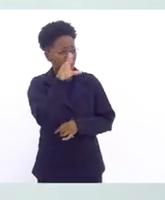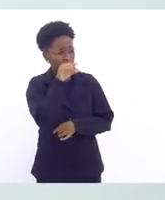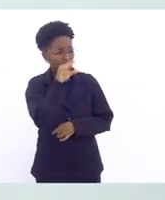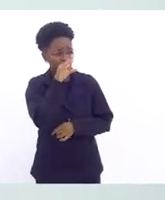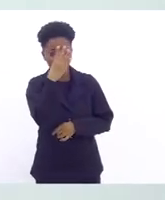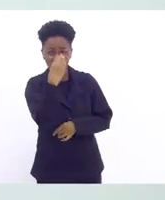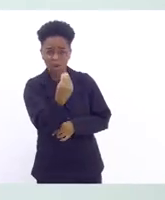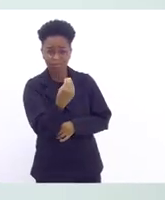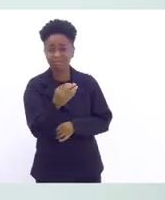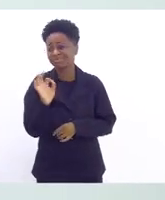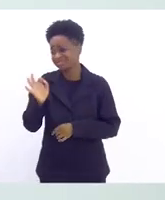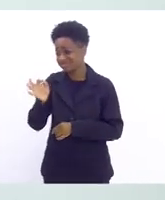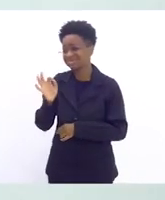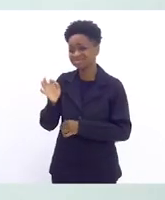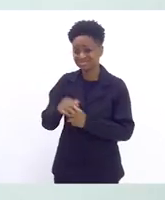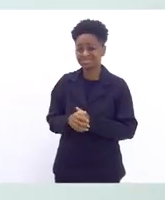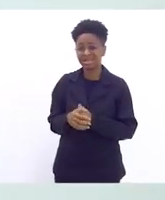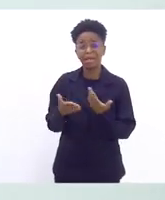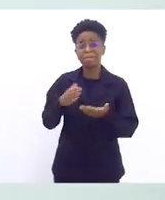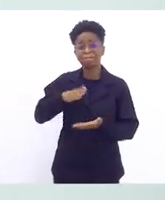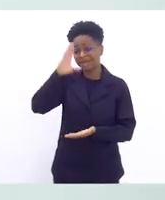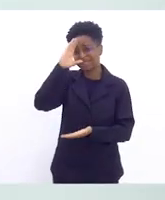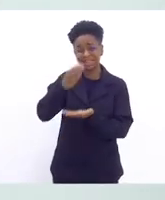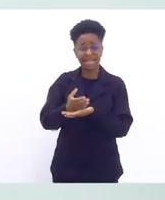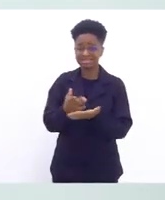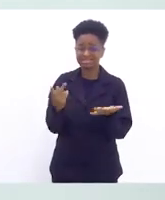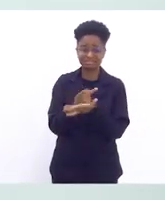então ainda bem que eu falei